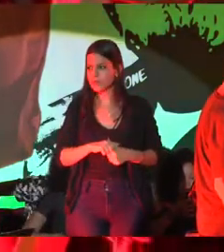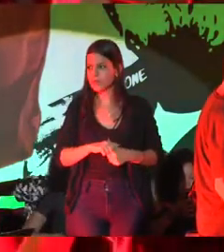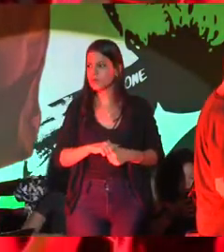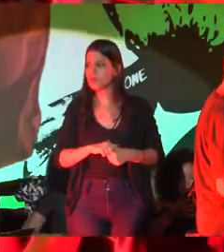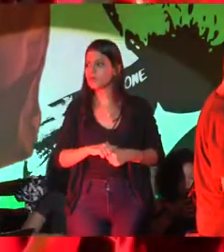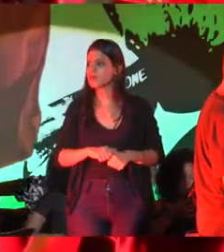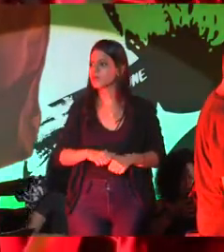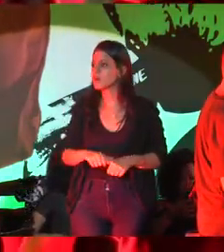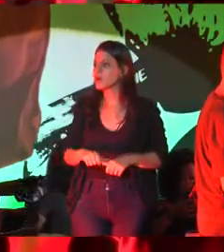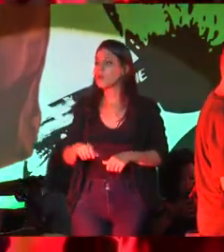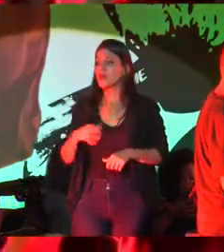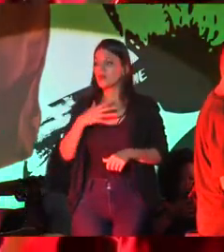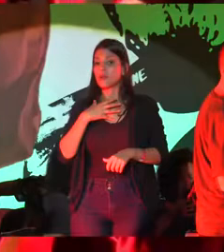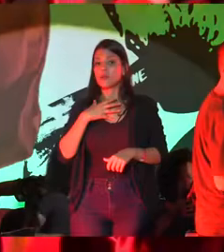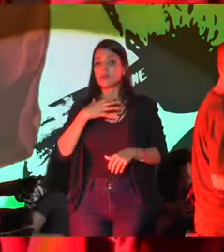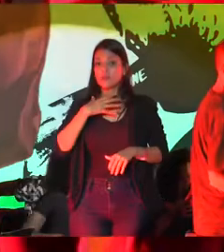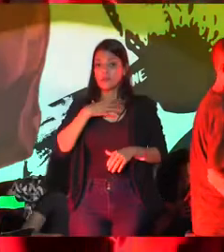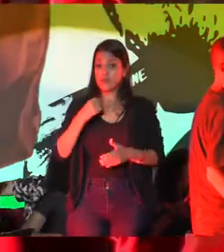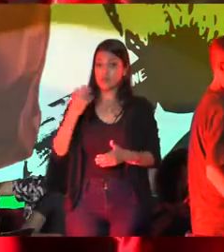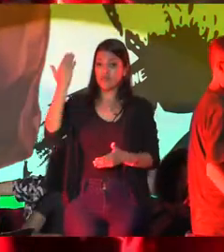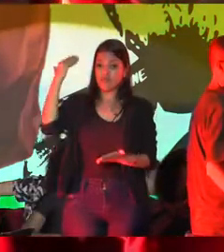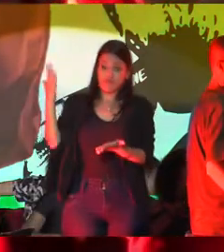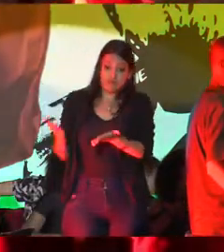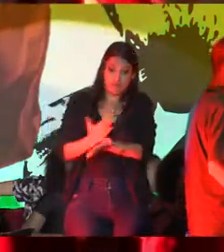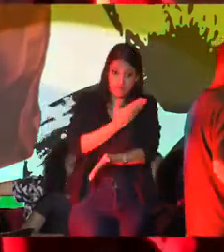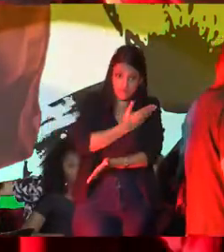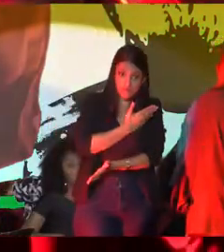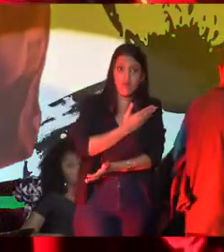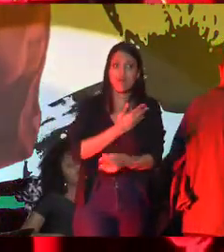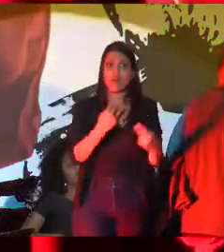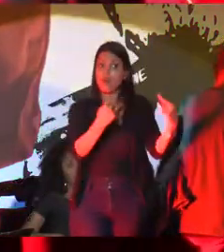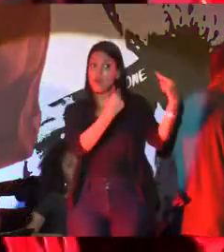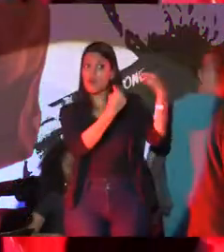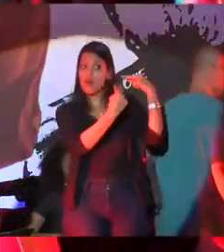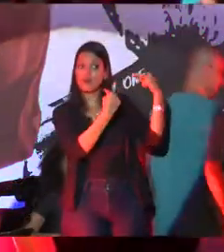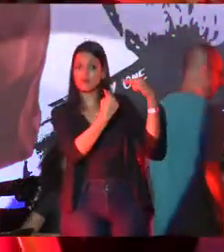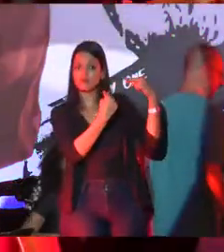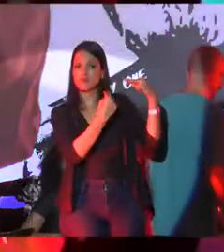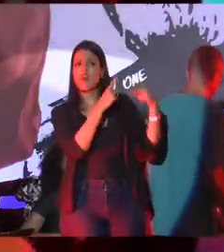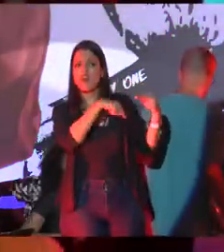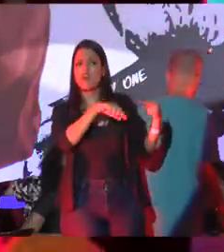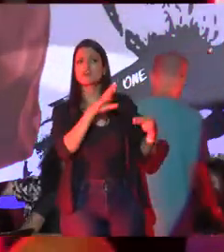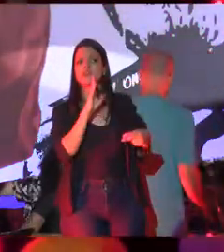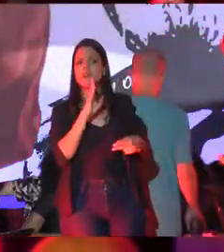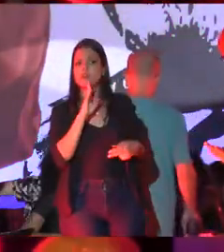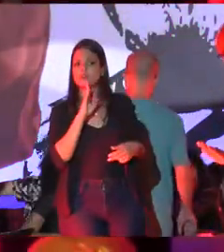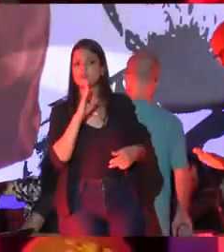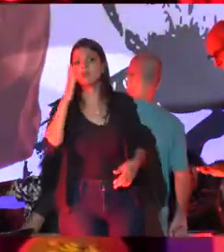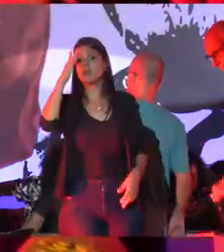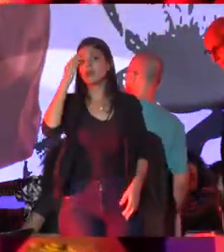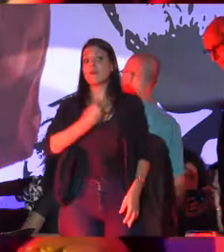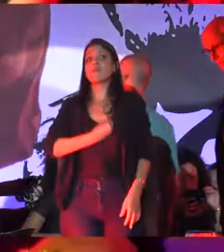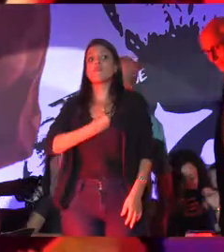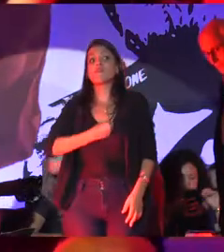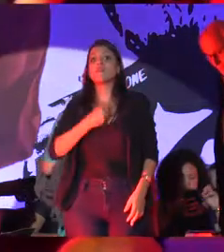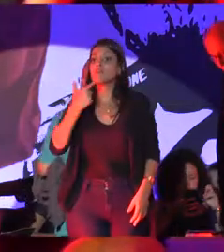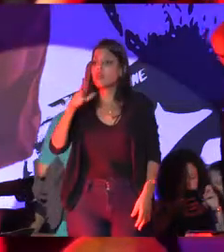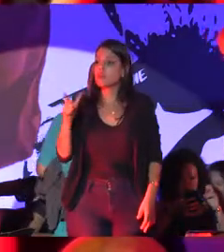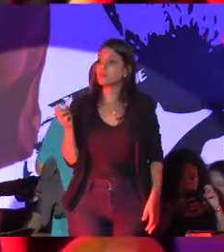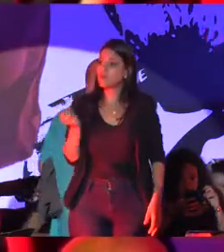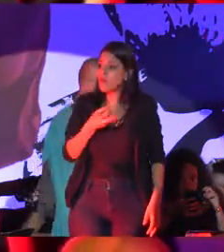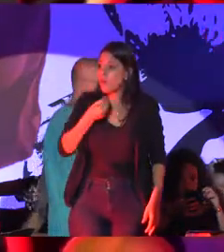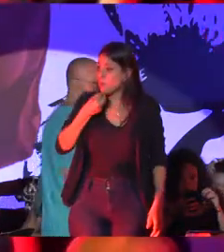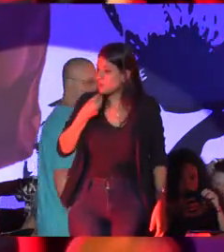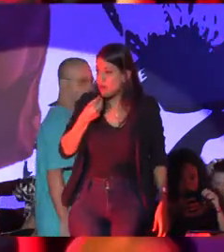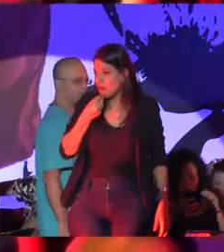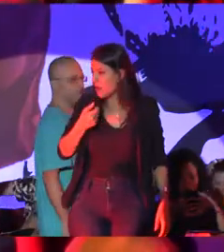os olhos postos sobre nós. Eles sabem, nós sabemos que a vida não nos concederá outra